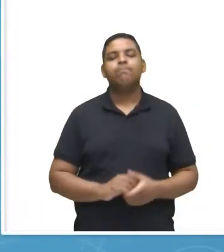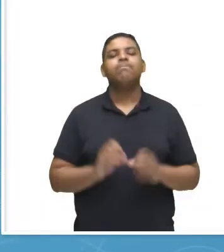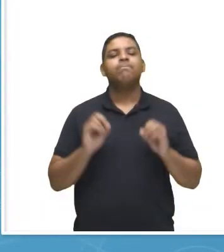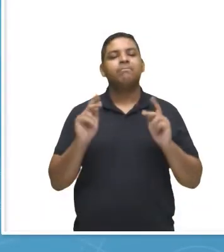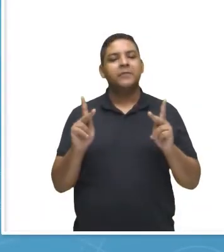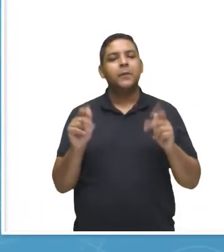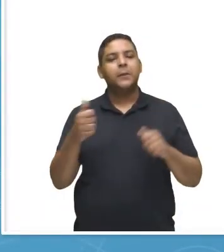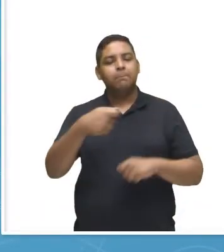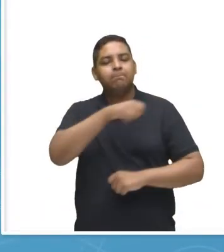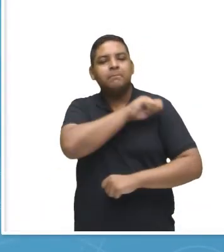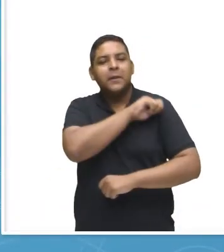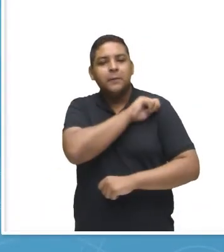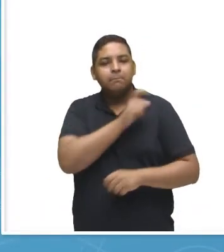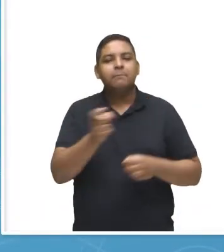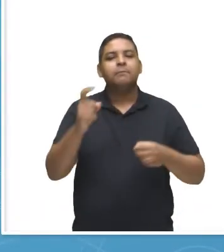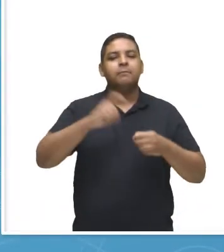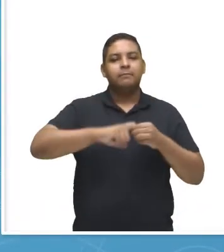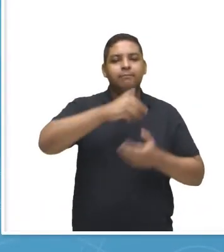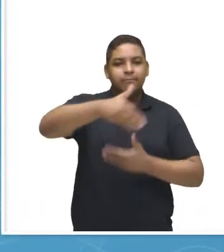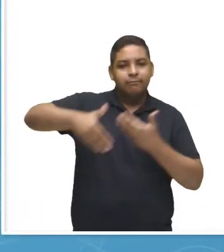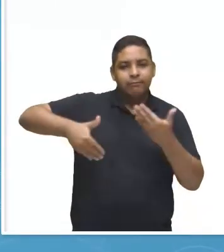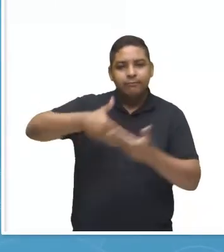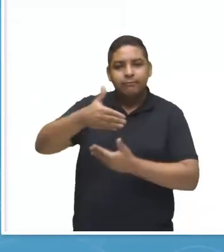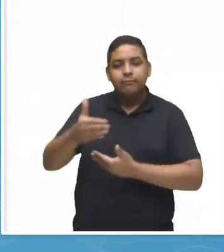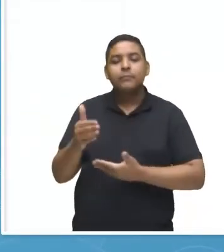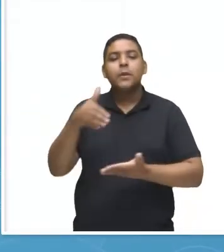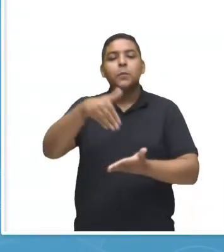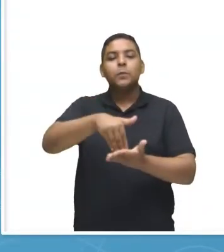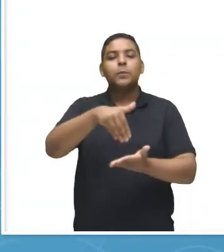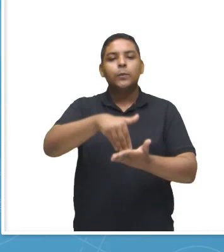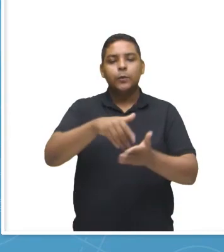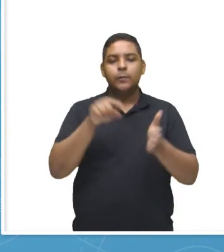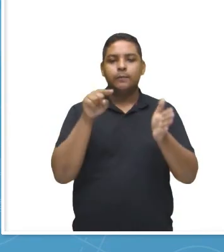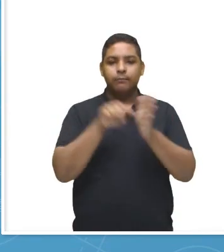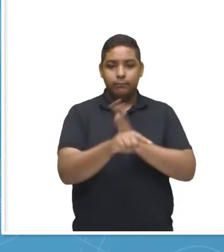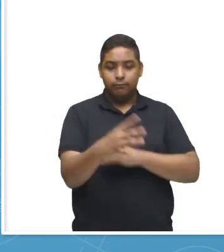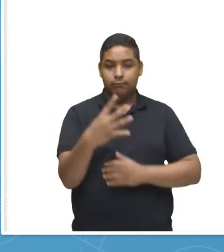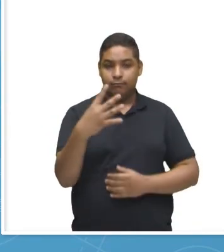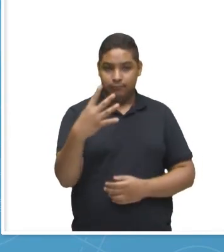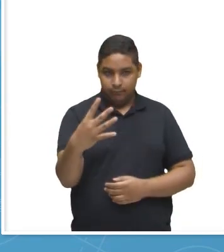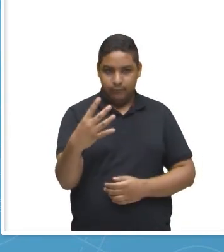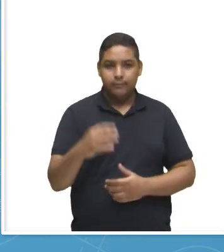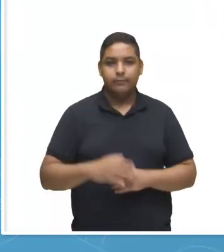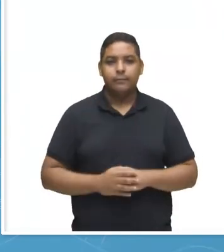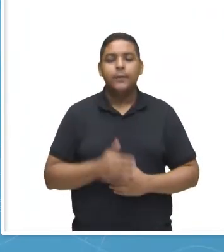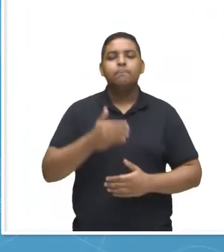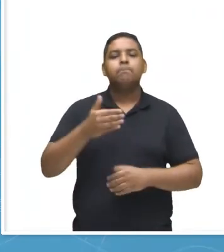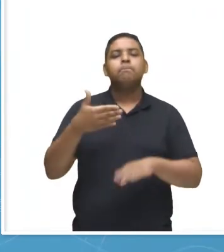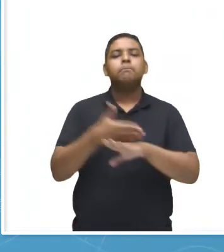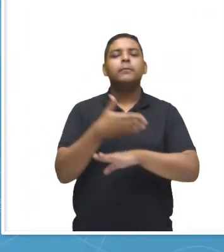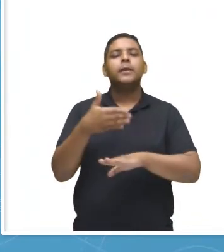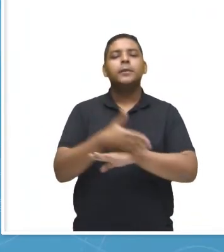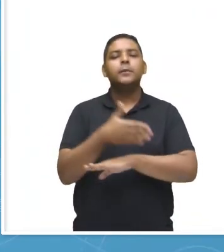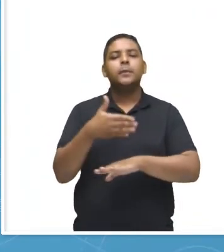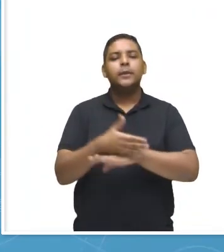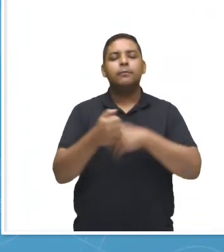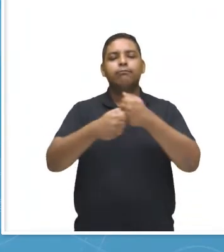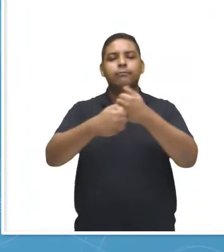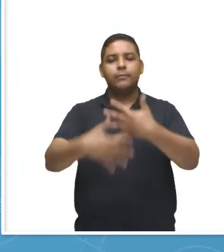Ok, alunos, estamos de volta para a interatividade da nossa última questão. Questão de número 4. Vamos ver aí a participação de vocês pelo